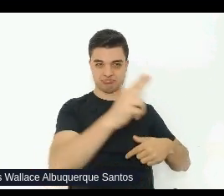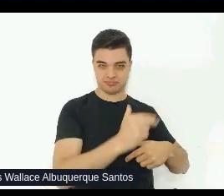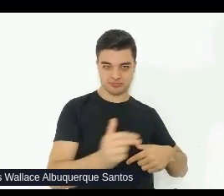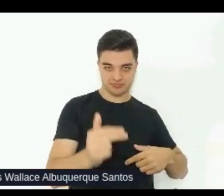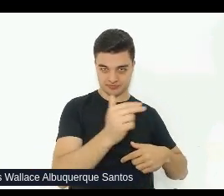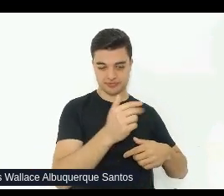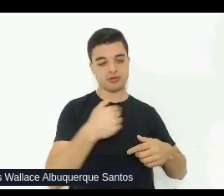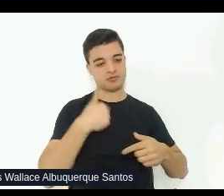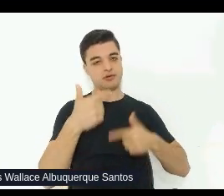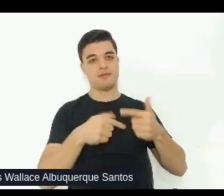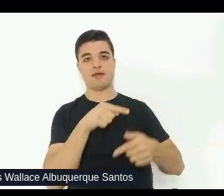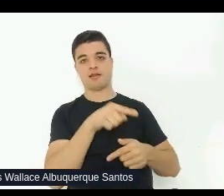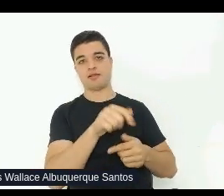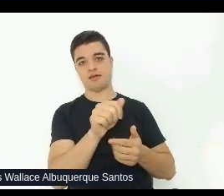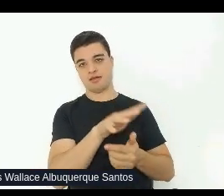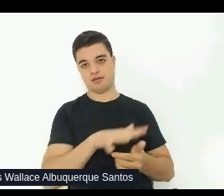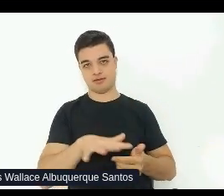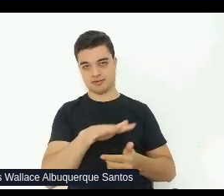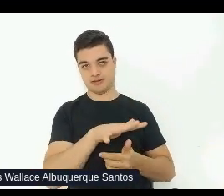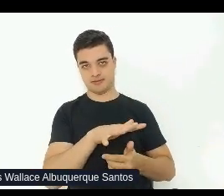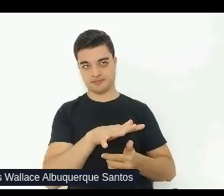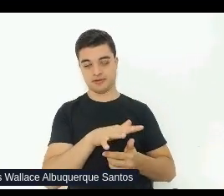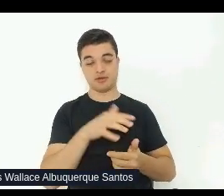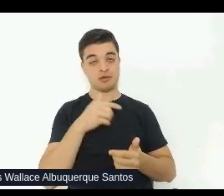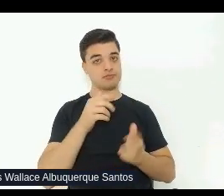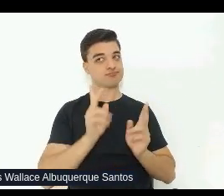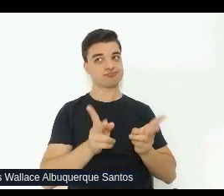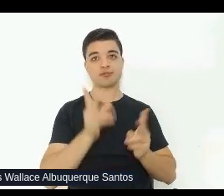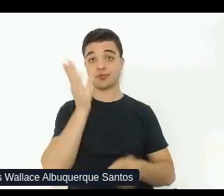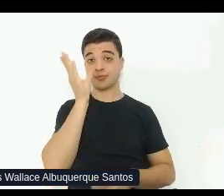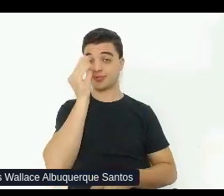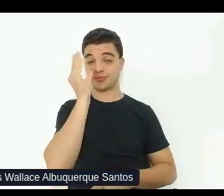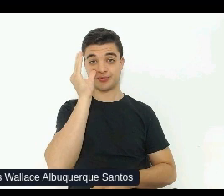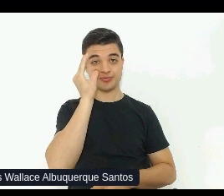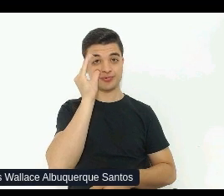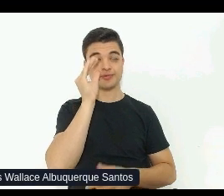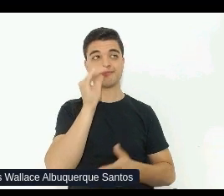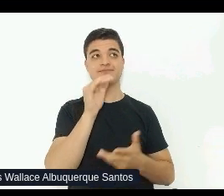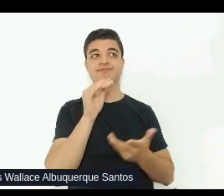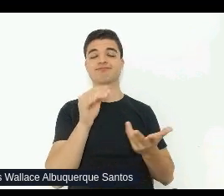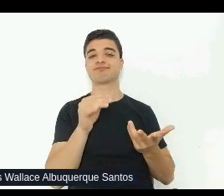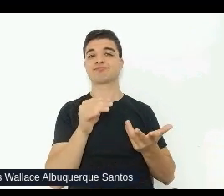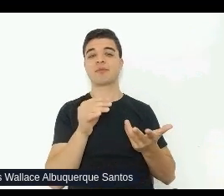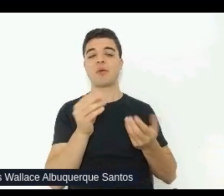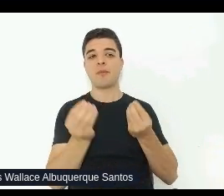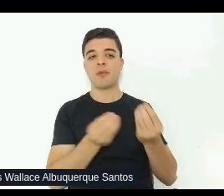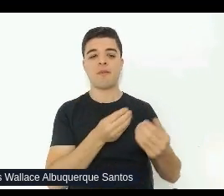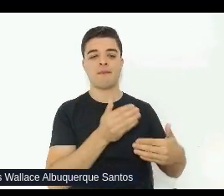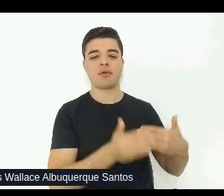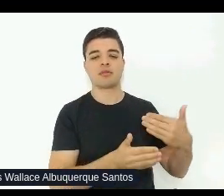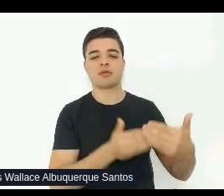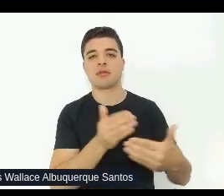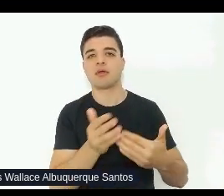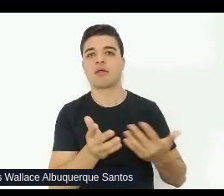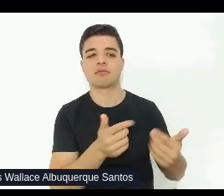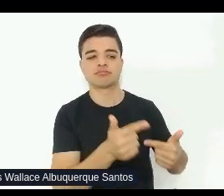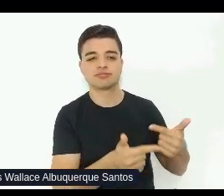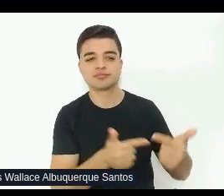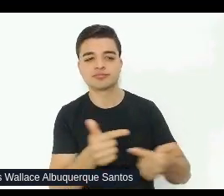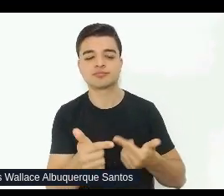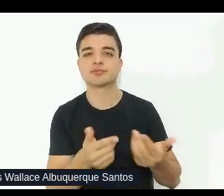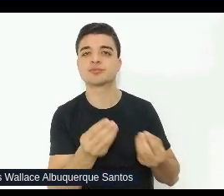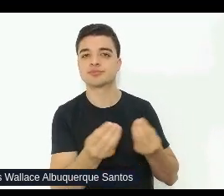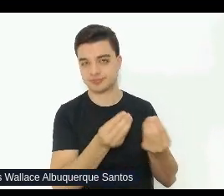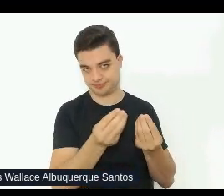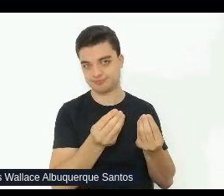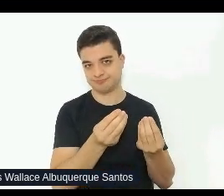boa. Eu sempre fui muito curioso, tanto em desmontar brinquedo quanto no processo. Então, nessa empresa que eu trabalhei